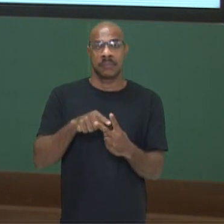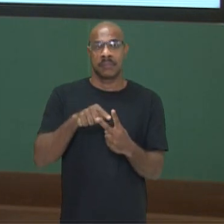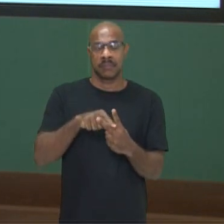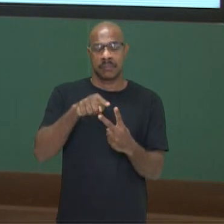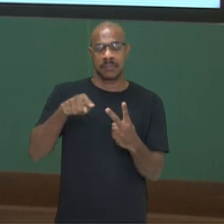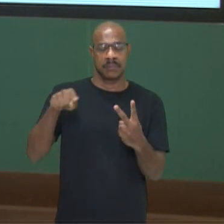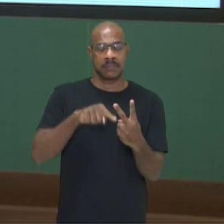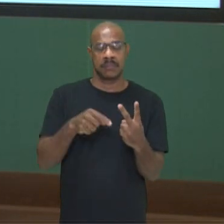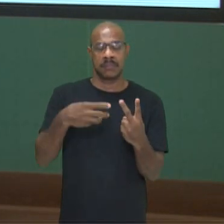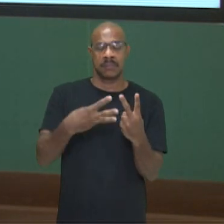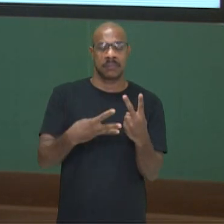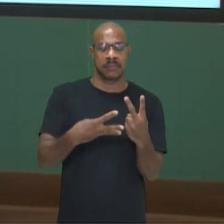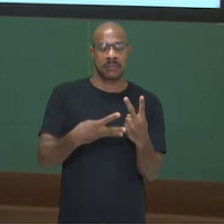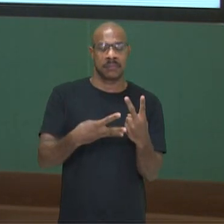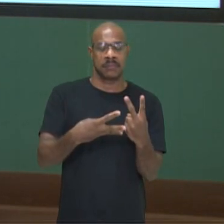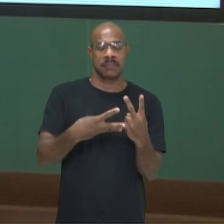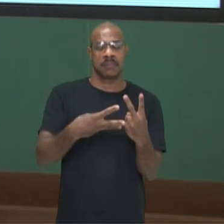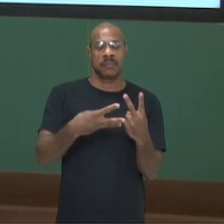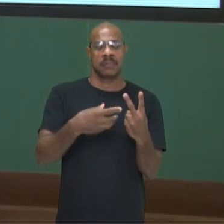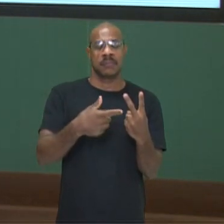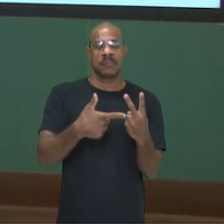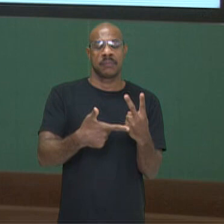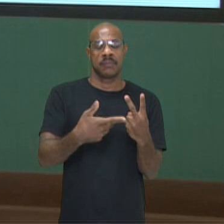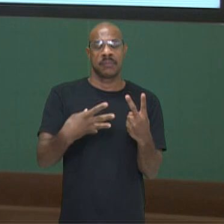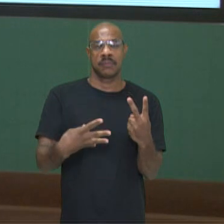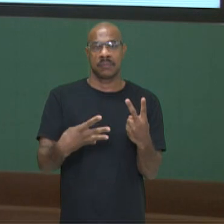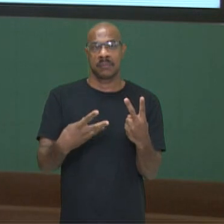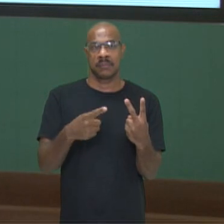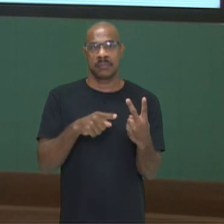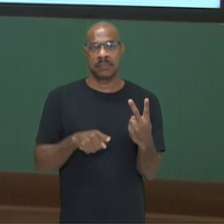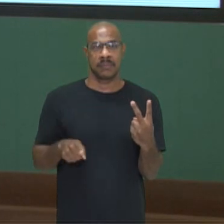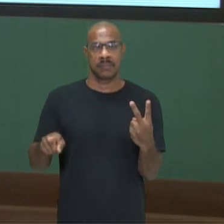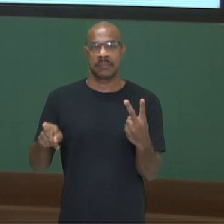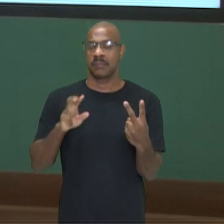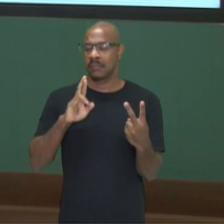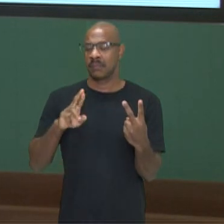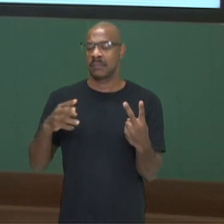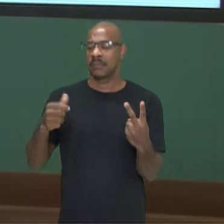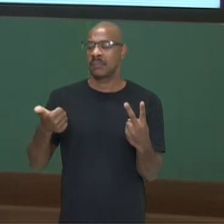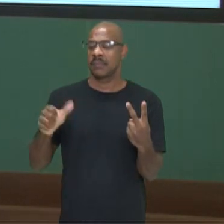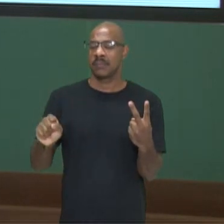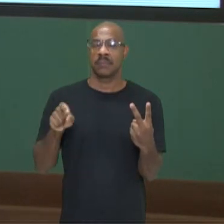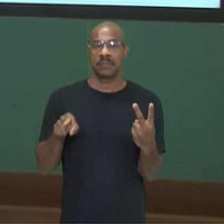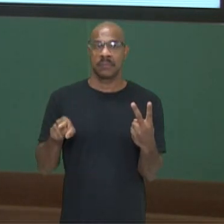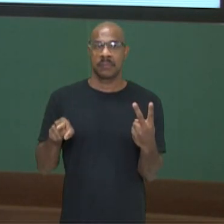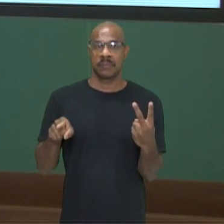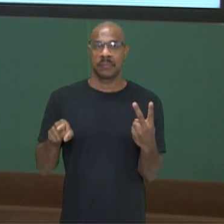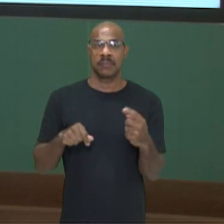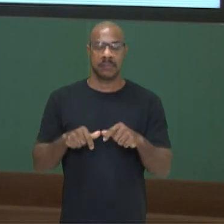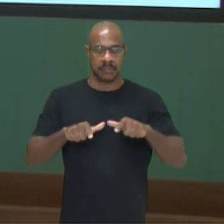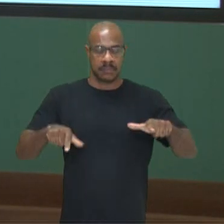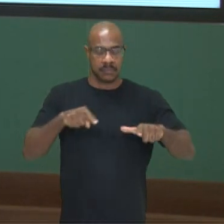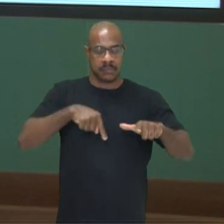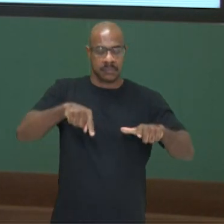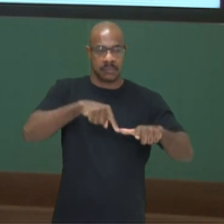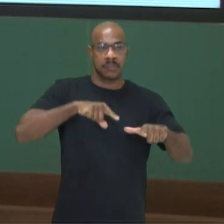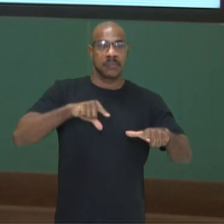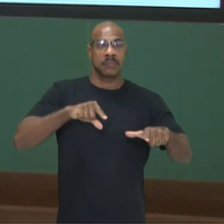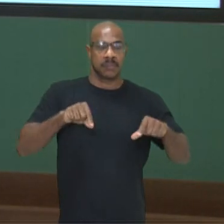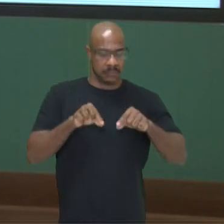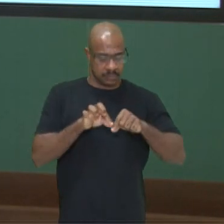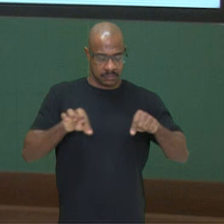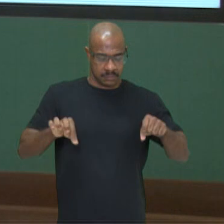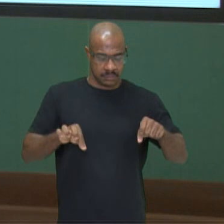número 324, que é 18. Então, significa que na prática, esse terreno, ele vai